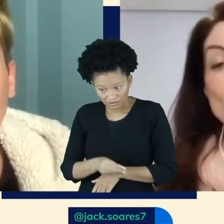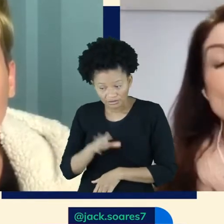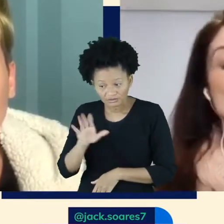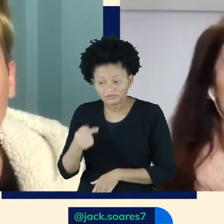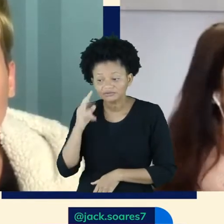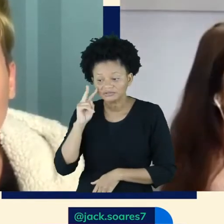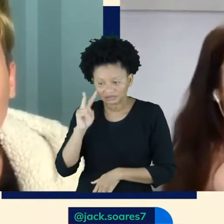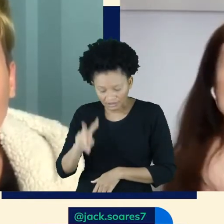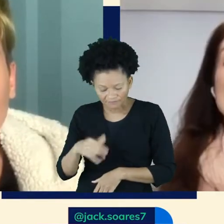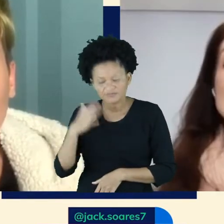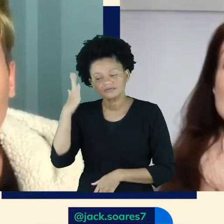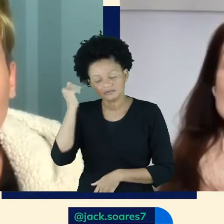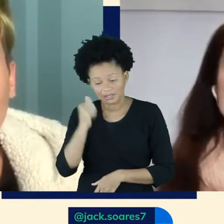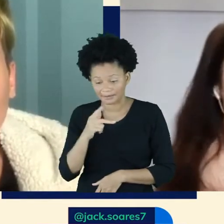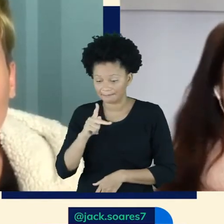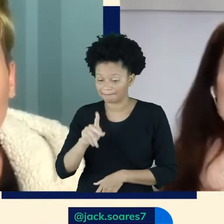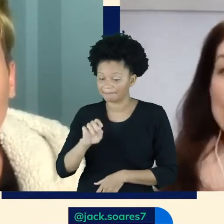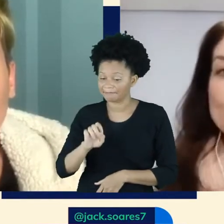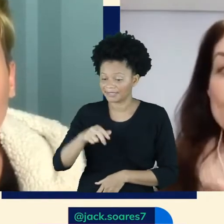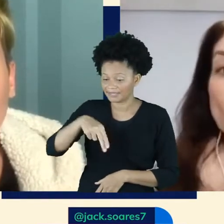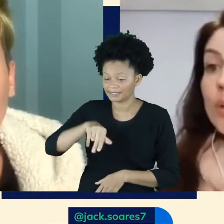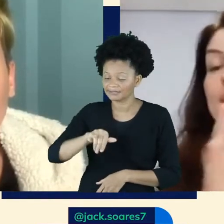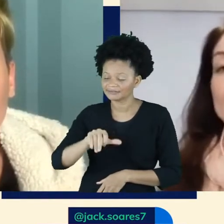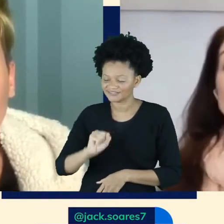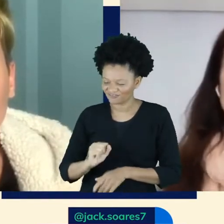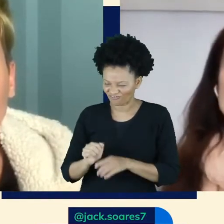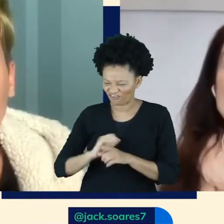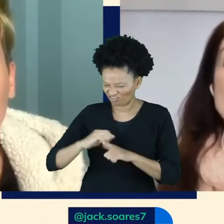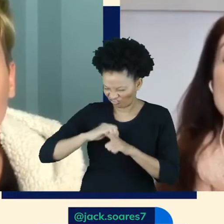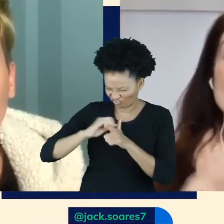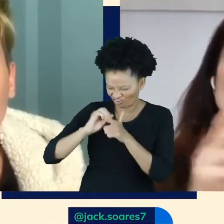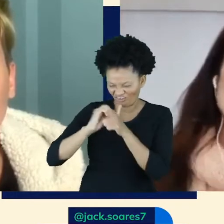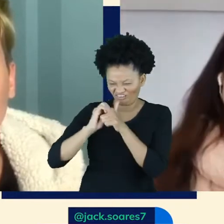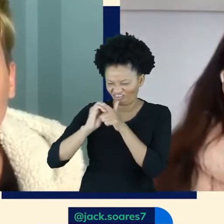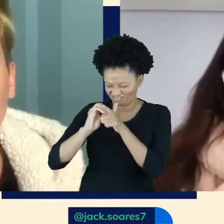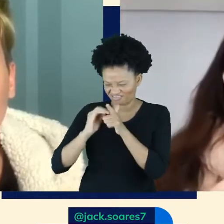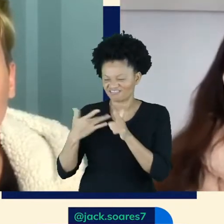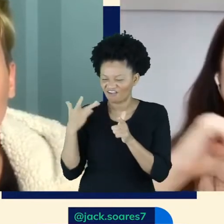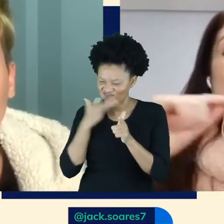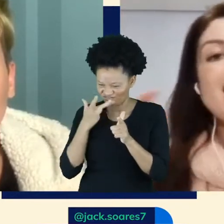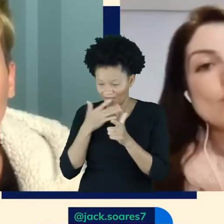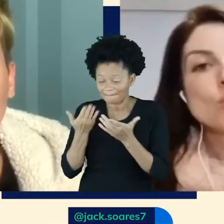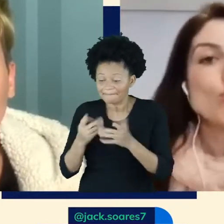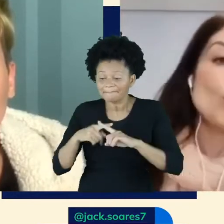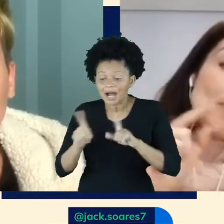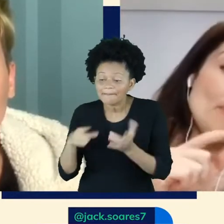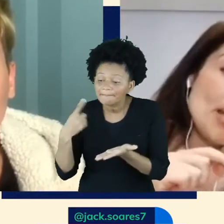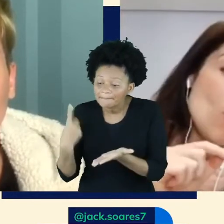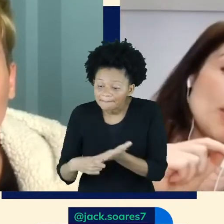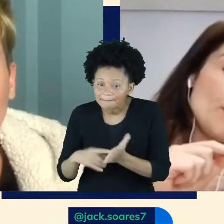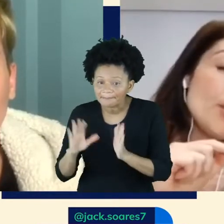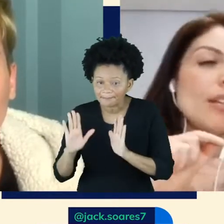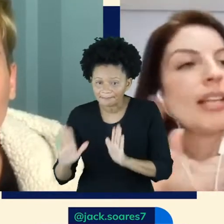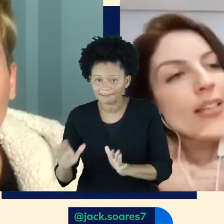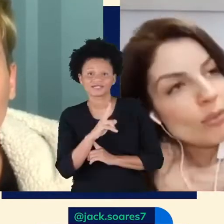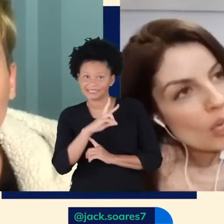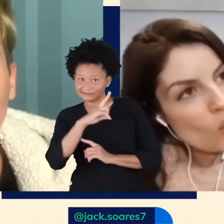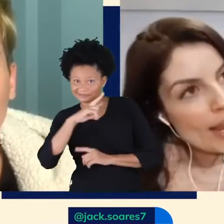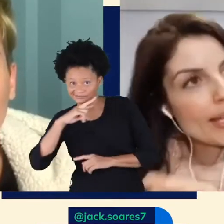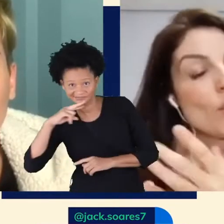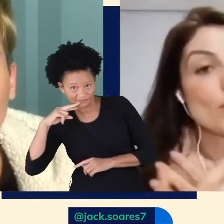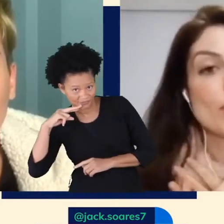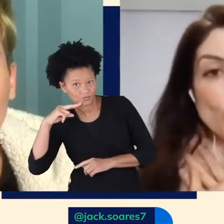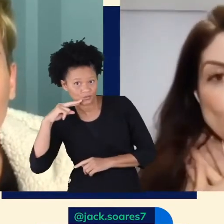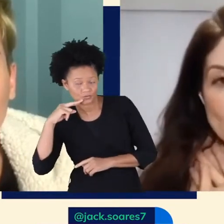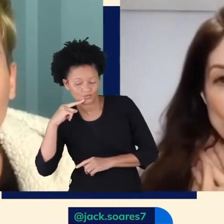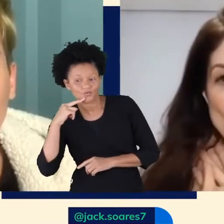pênis e às vezes quando a gente coça dá uma sensação bem gostosa. Eu não tô brava com você. Mas vamos combinar assim, ó. Assunto de pipi, como ele fica dentro da